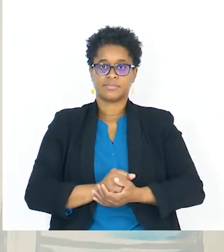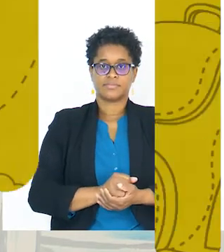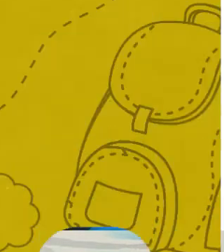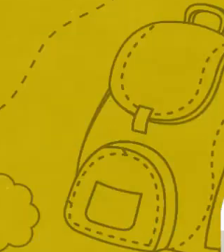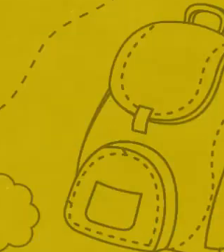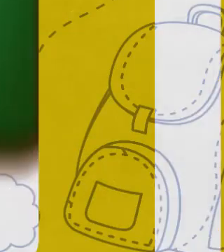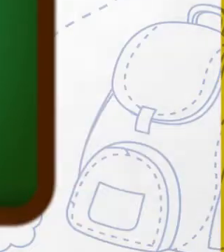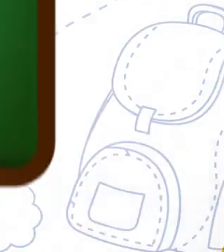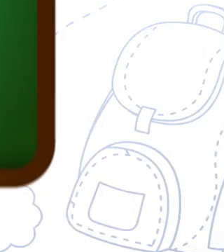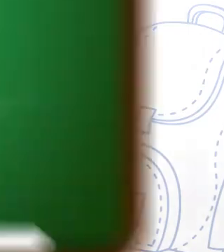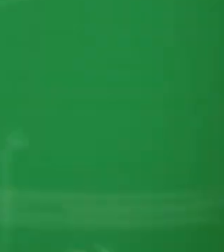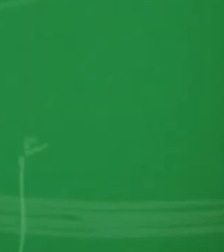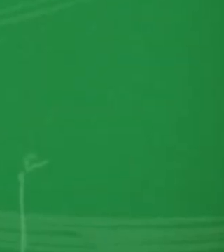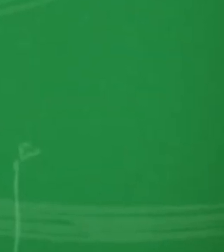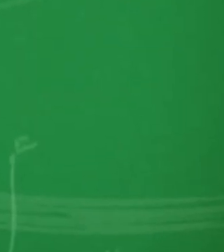aulas.